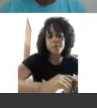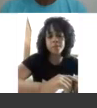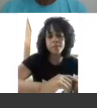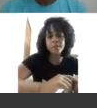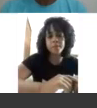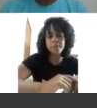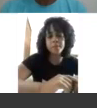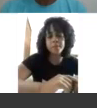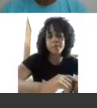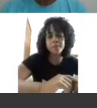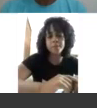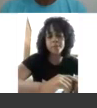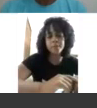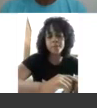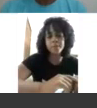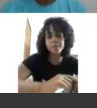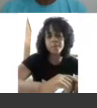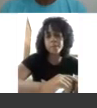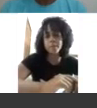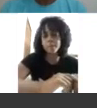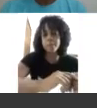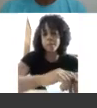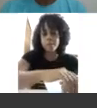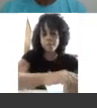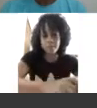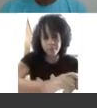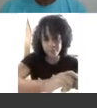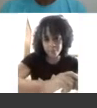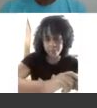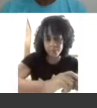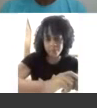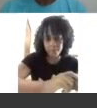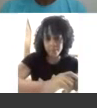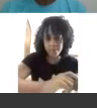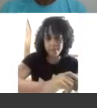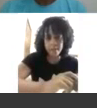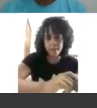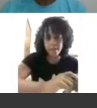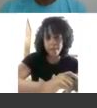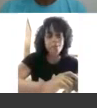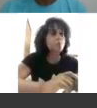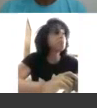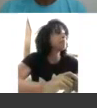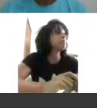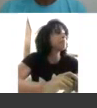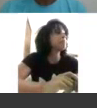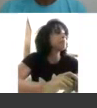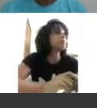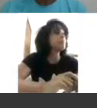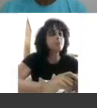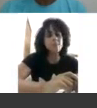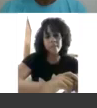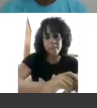projeto multidisciplinar, pelo menos na minha voz, como o professor Romilson sempre fala,